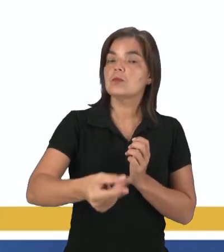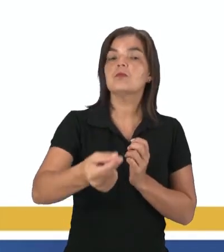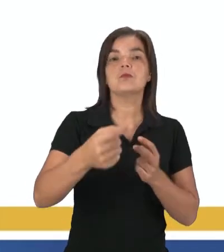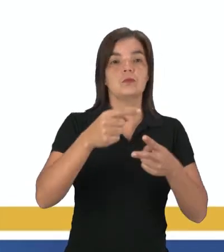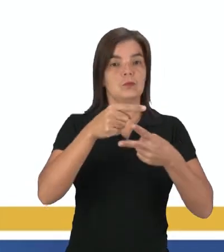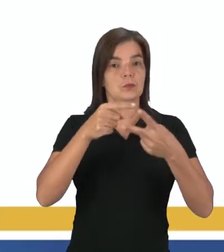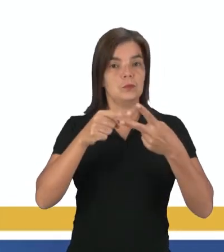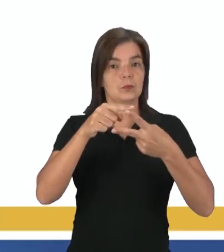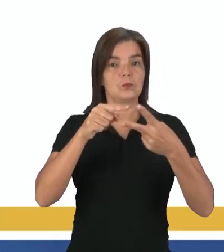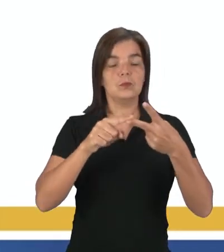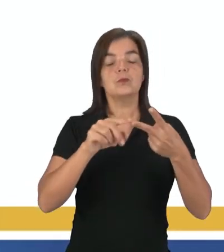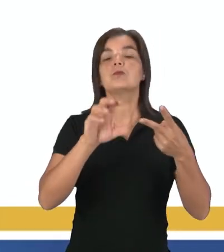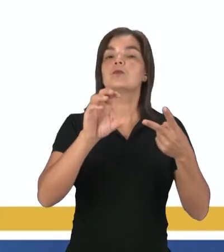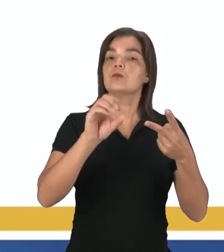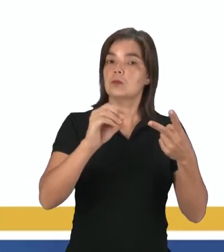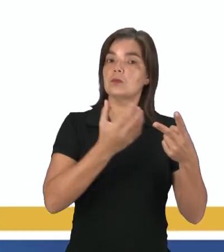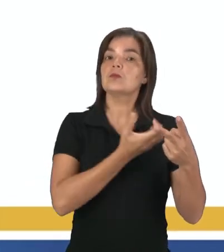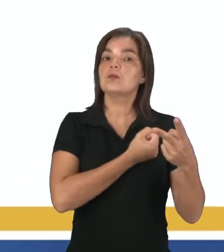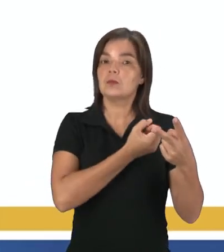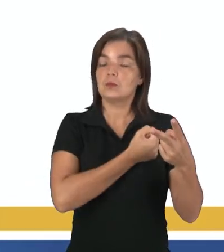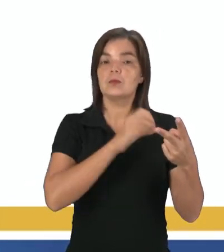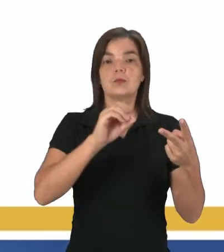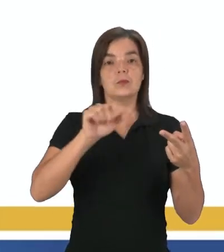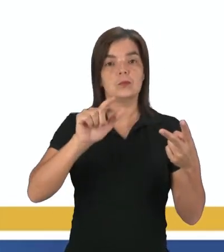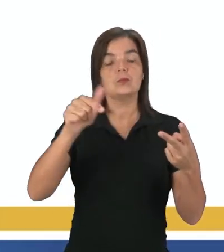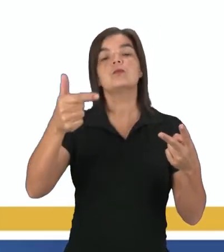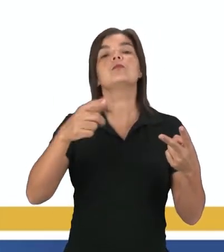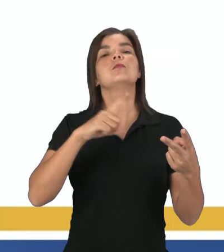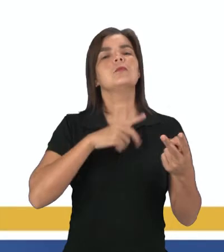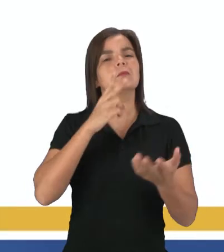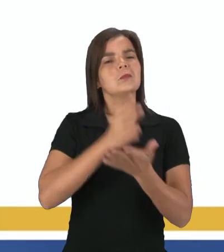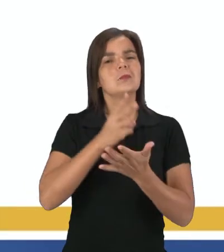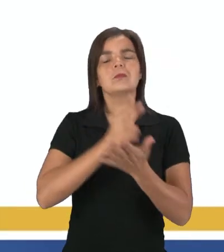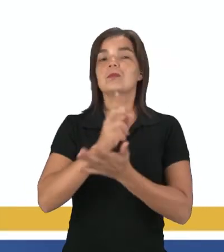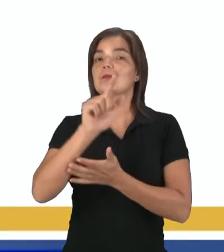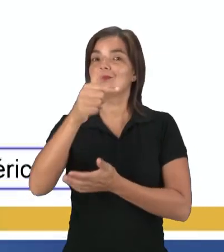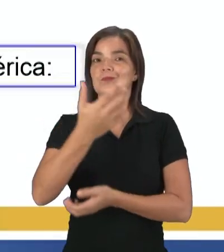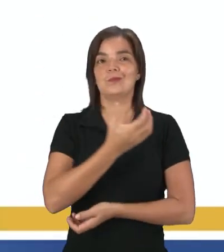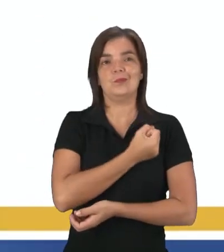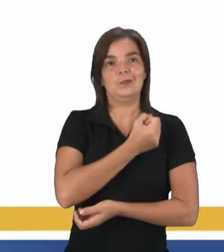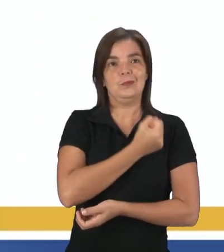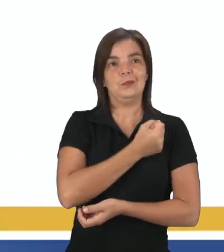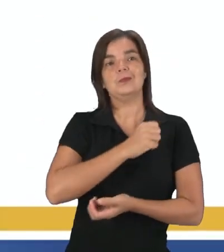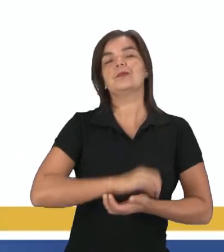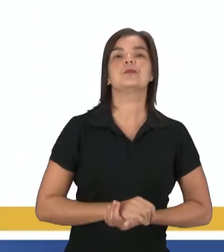entre dois números decimais existe sempre um outro número decimal.